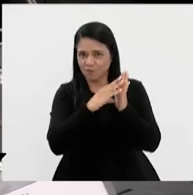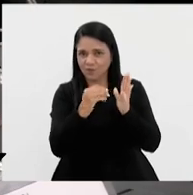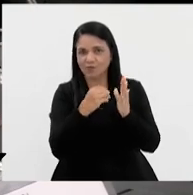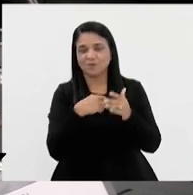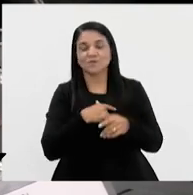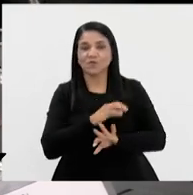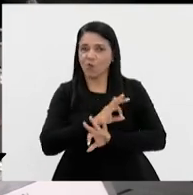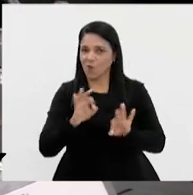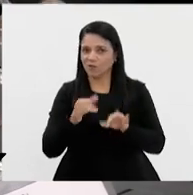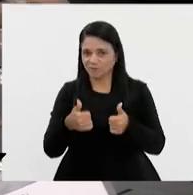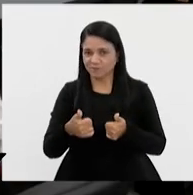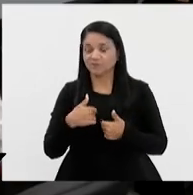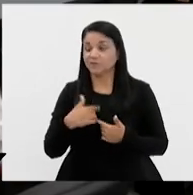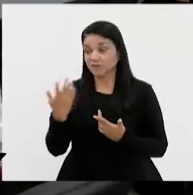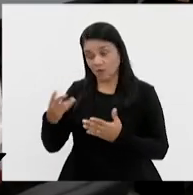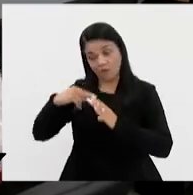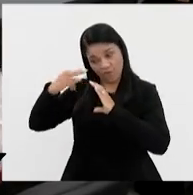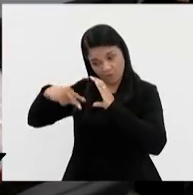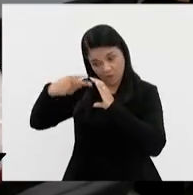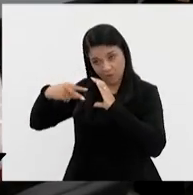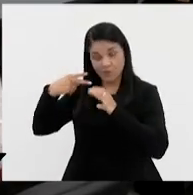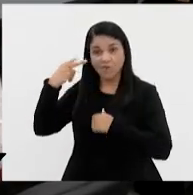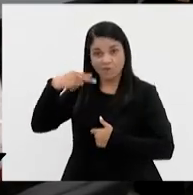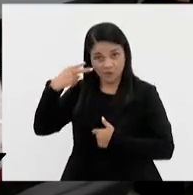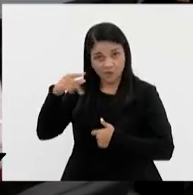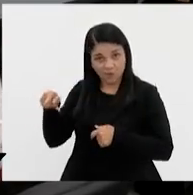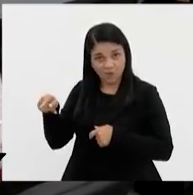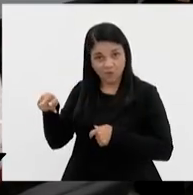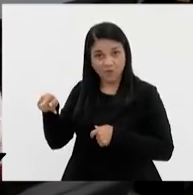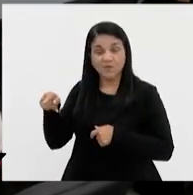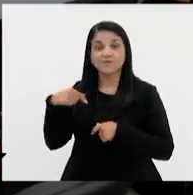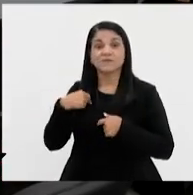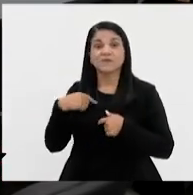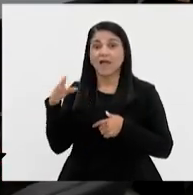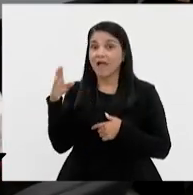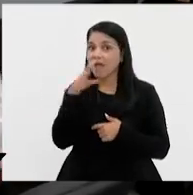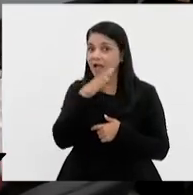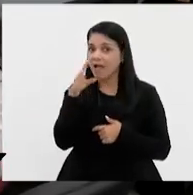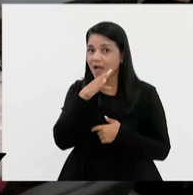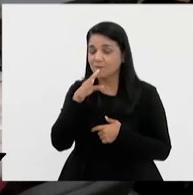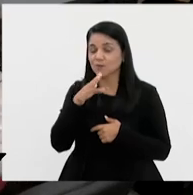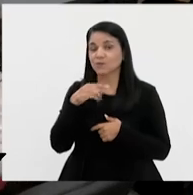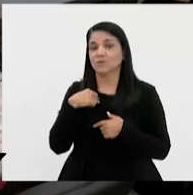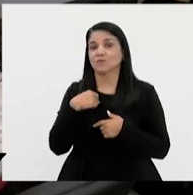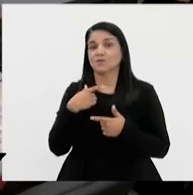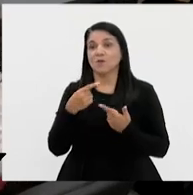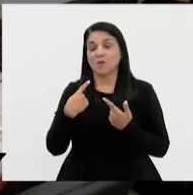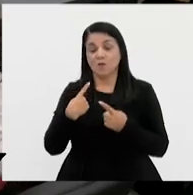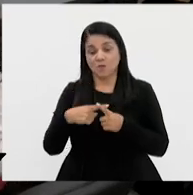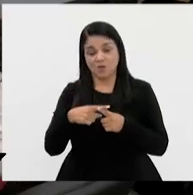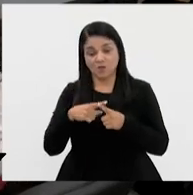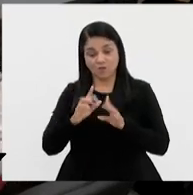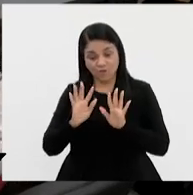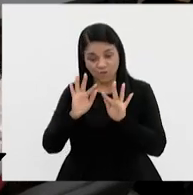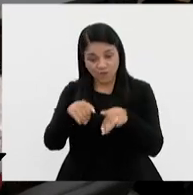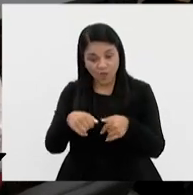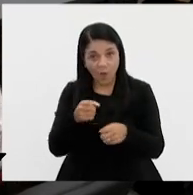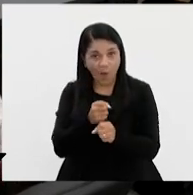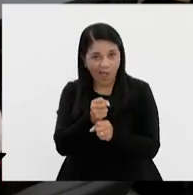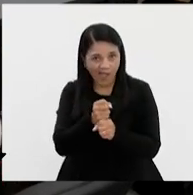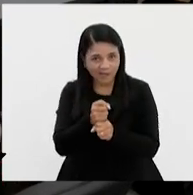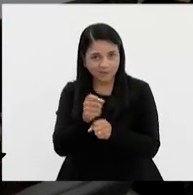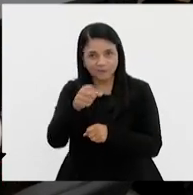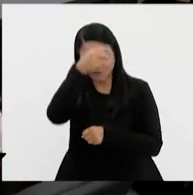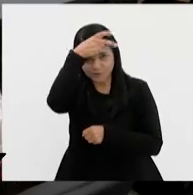Mas, vereador, eu sugiro que o senhor faça isso... Rápido, para o próximo... Bem no final do ano, para que o novo prefeito